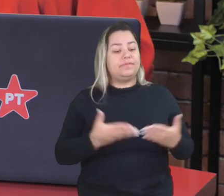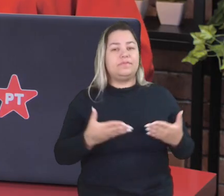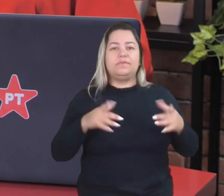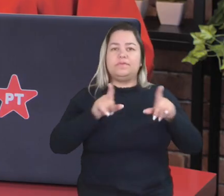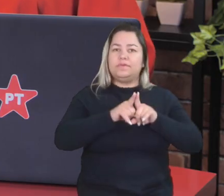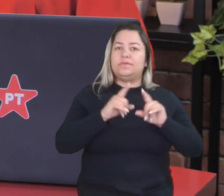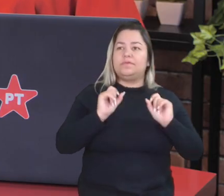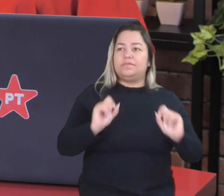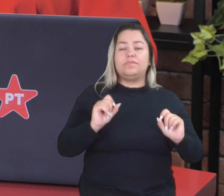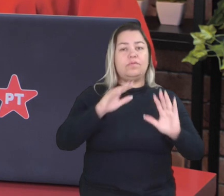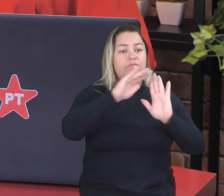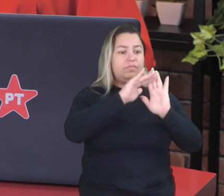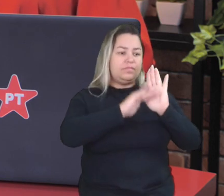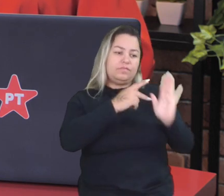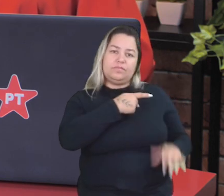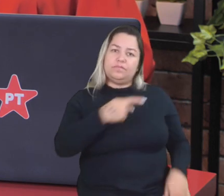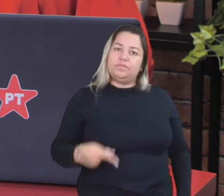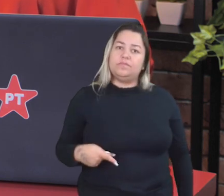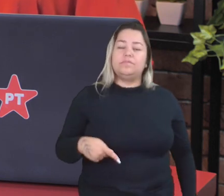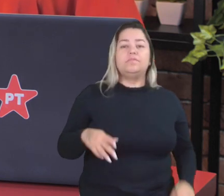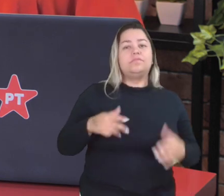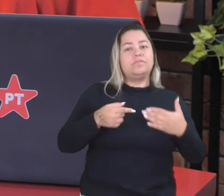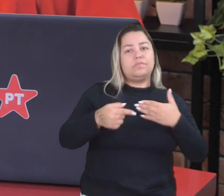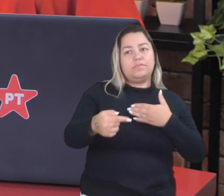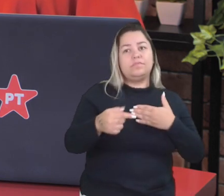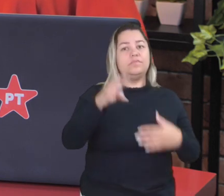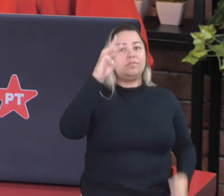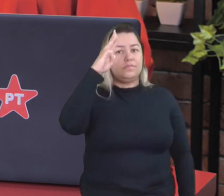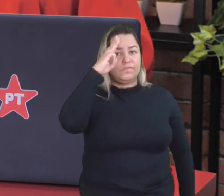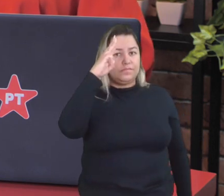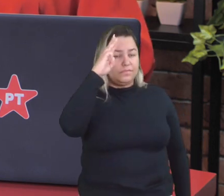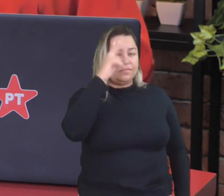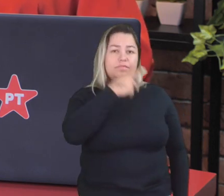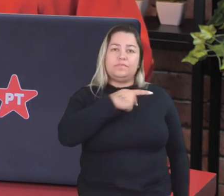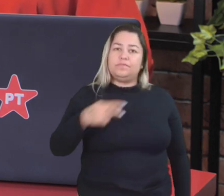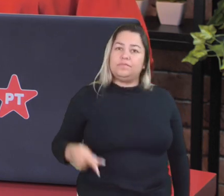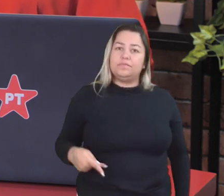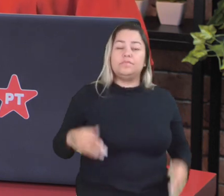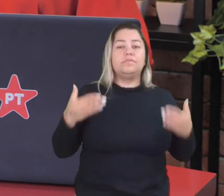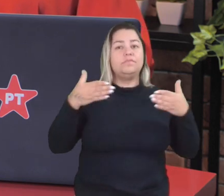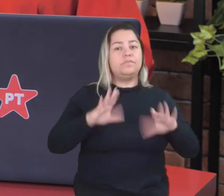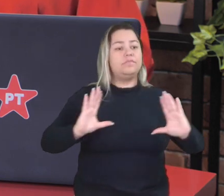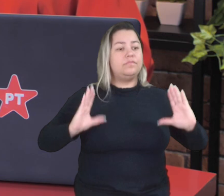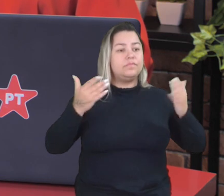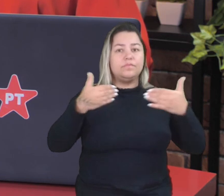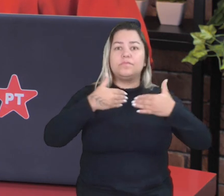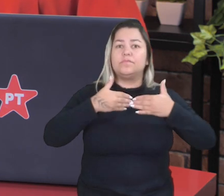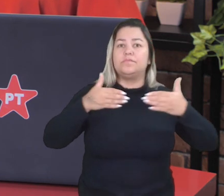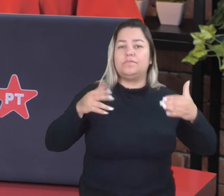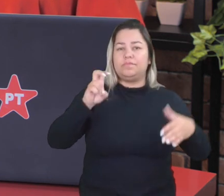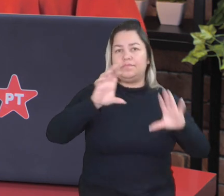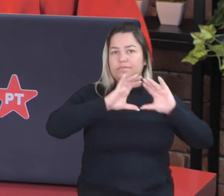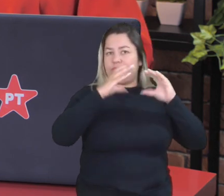E agora você confere os destaques na agenda do presidente Lula nessa semana. Na terça, o presidente participou da cerimônia